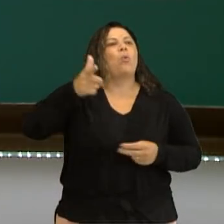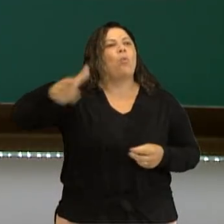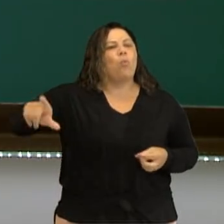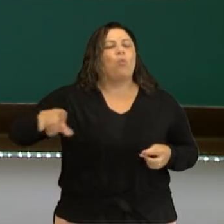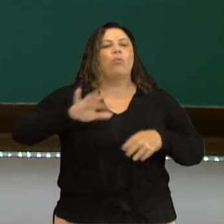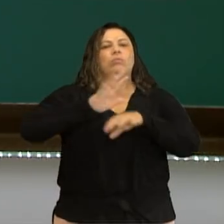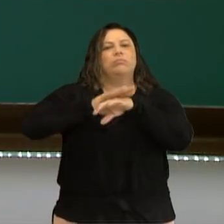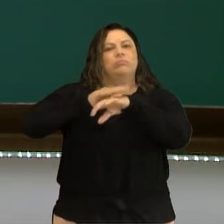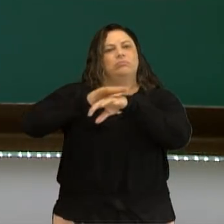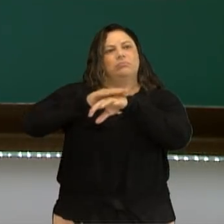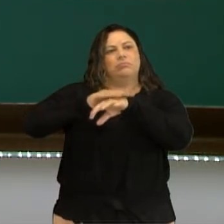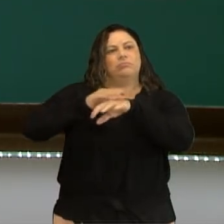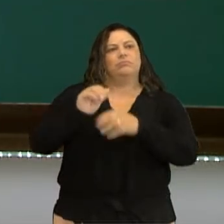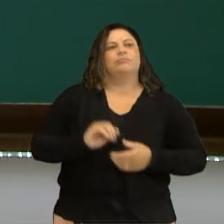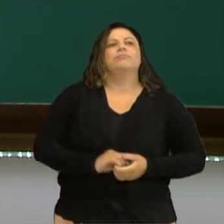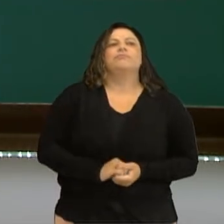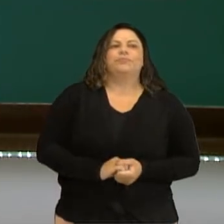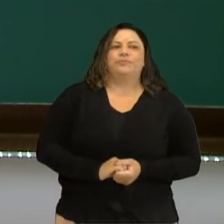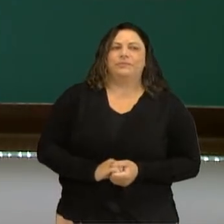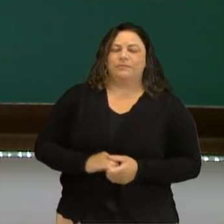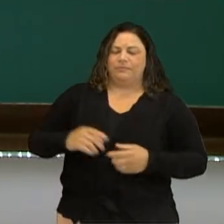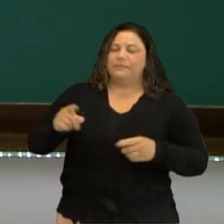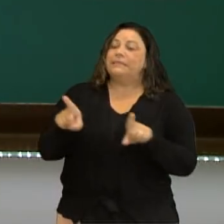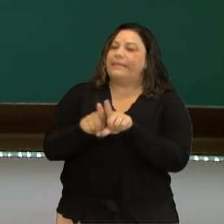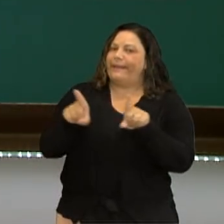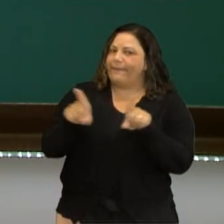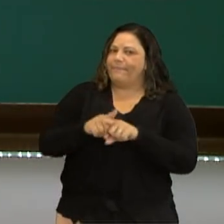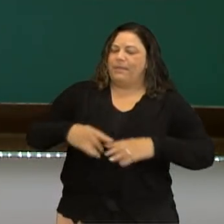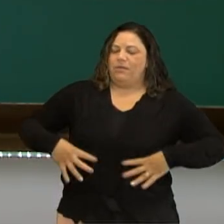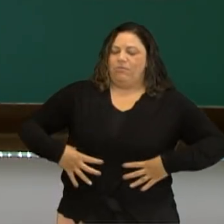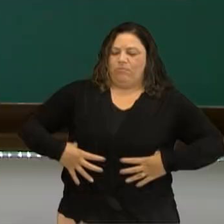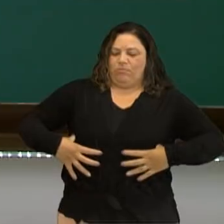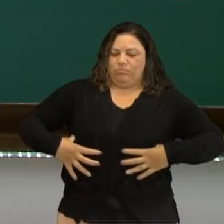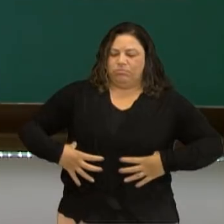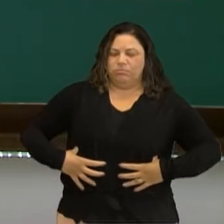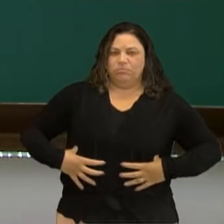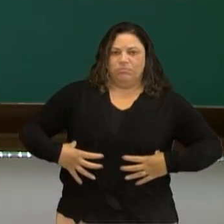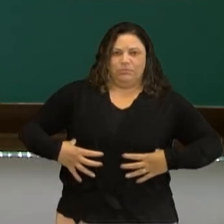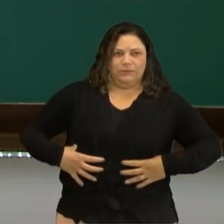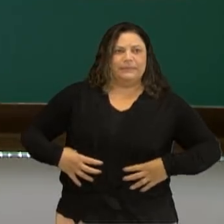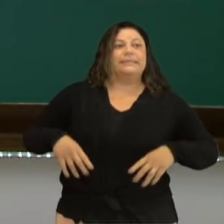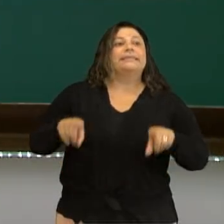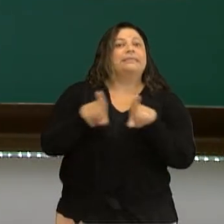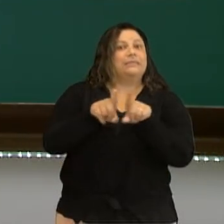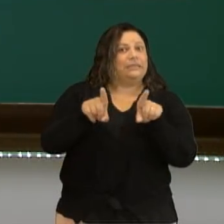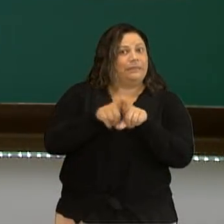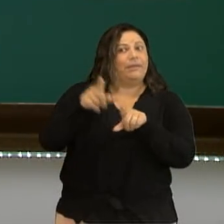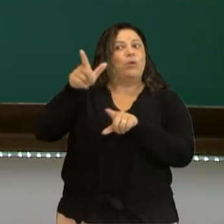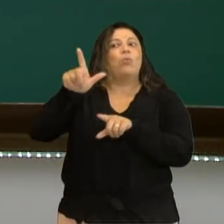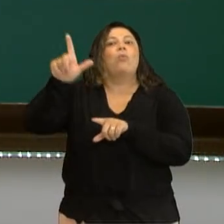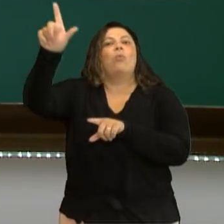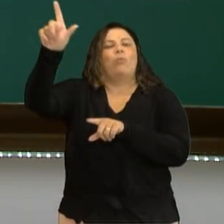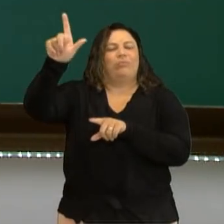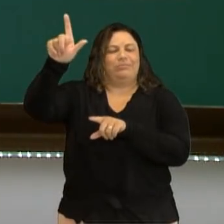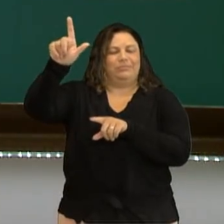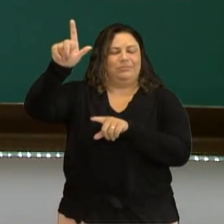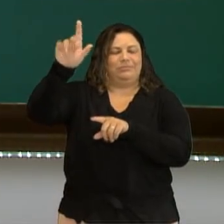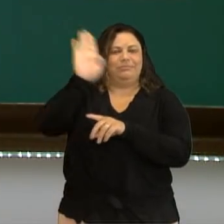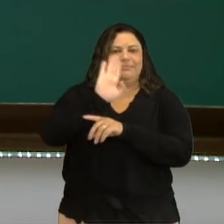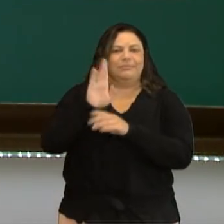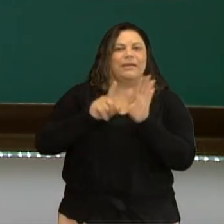também causa, né, é localizada nos pulmões. Tem uma infecção nessa região, causada por uma outra